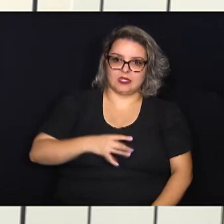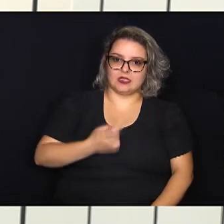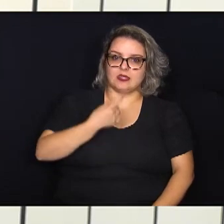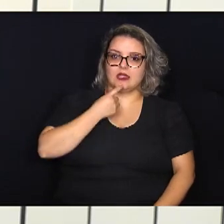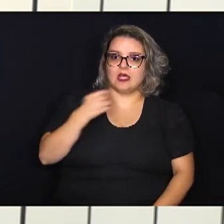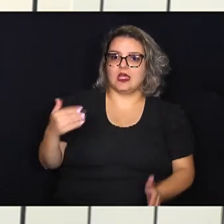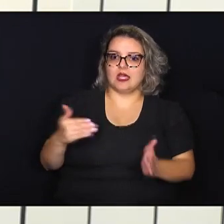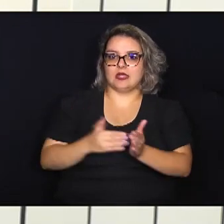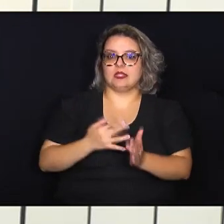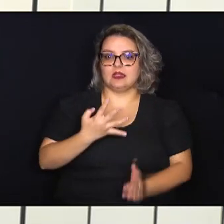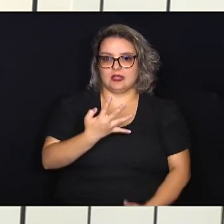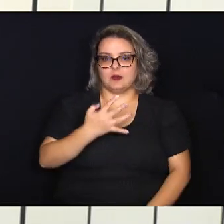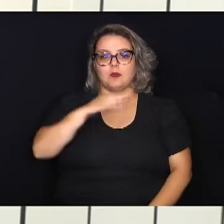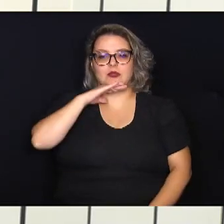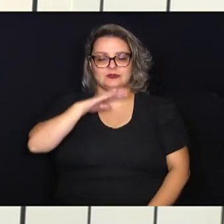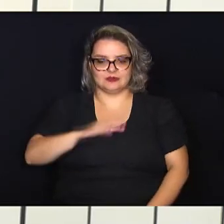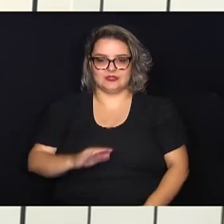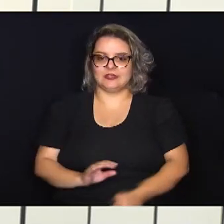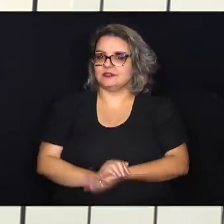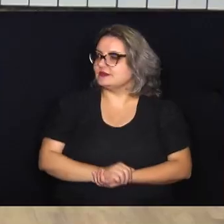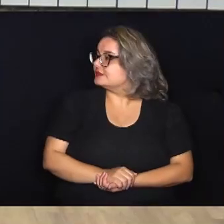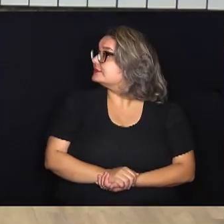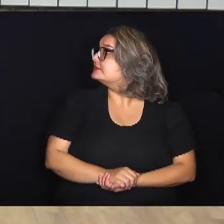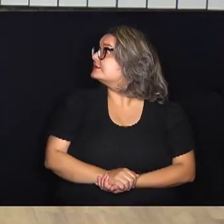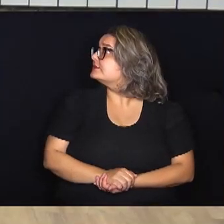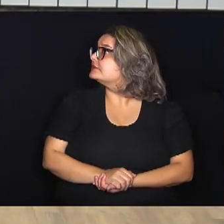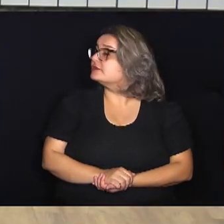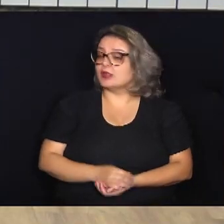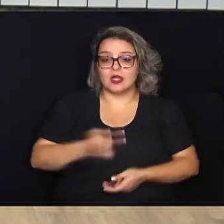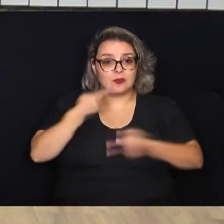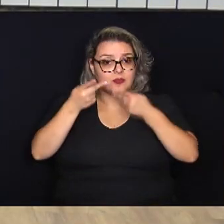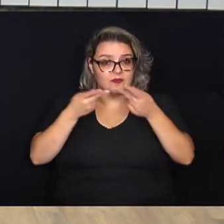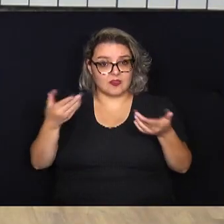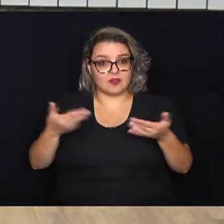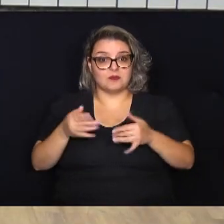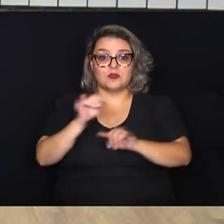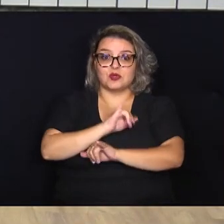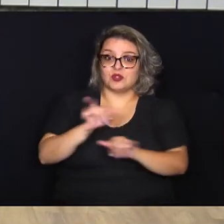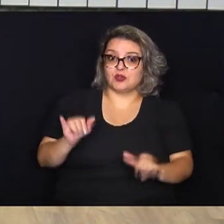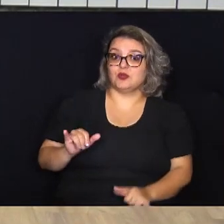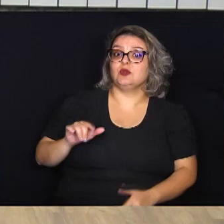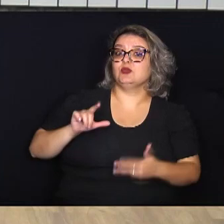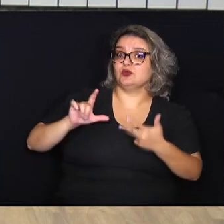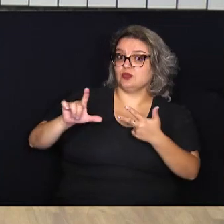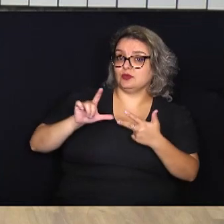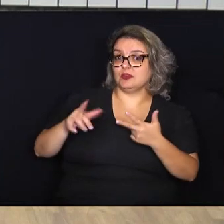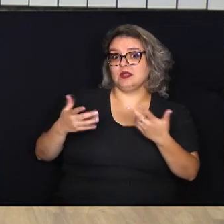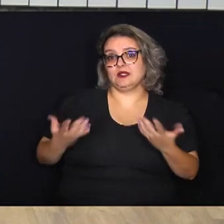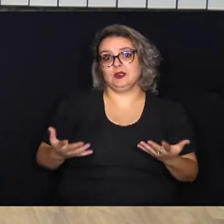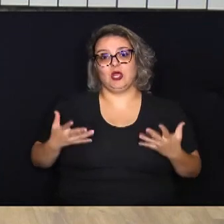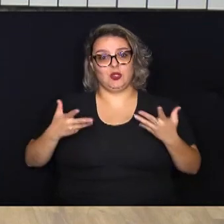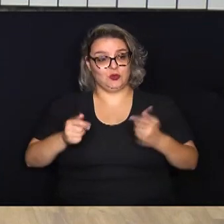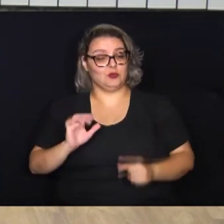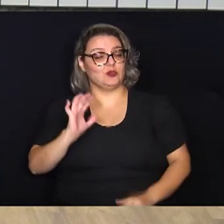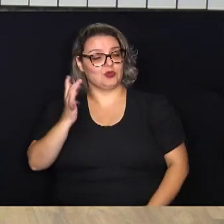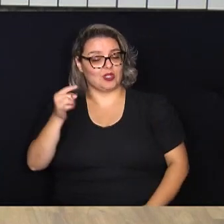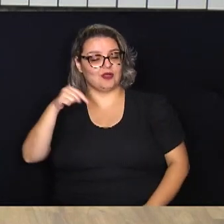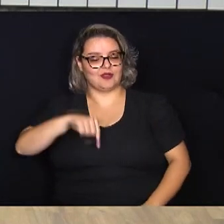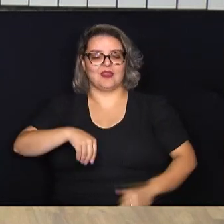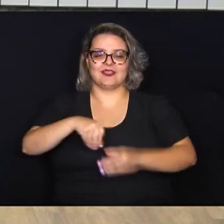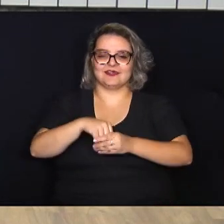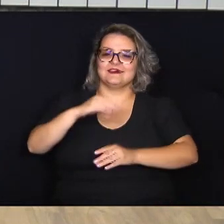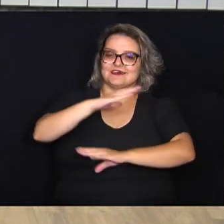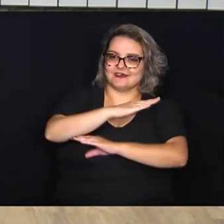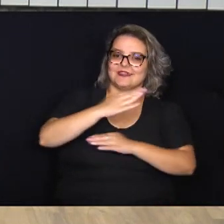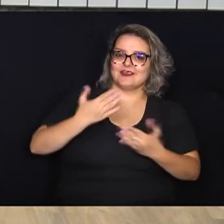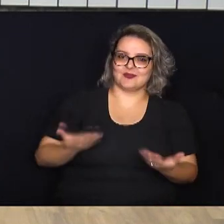até 4h da tarde. Vamos falar agora das notícias do Legislativo, tudo o que acontece aqui na Câmara